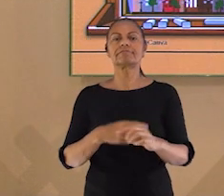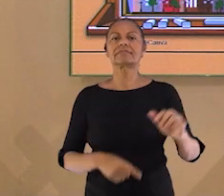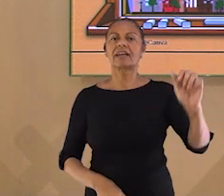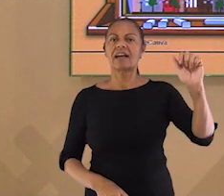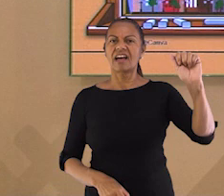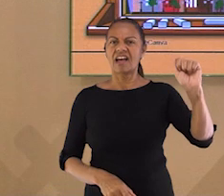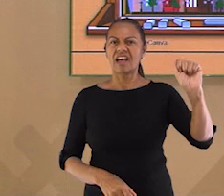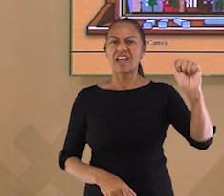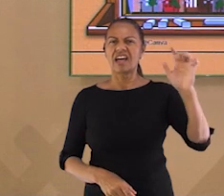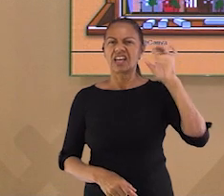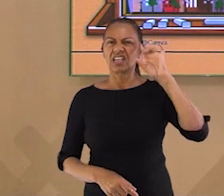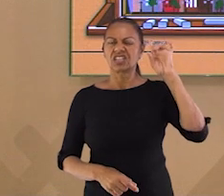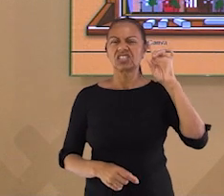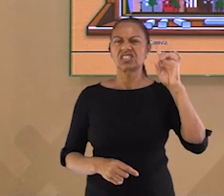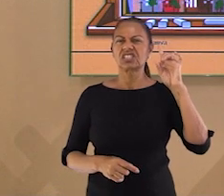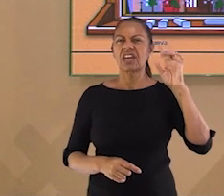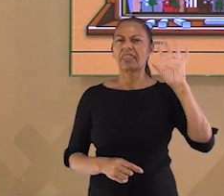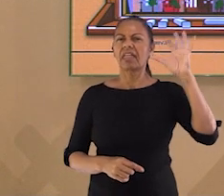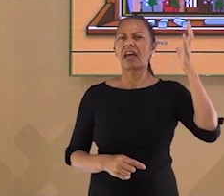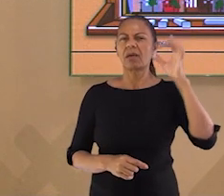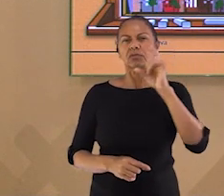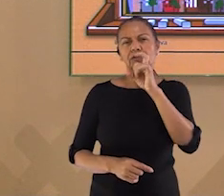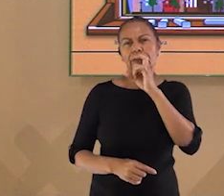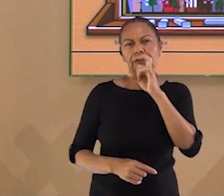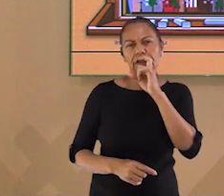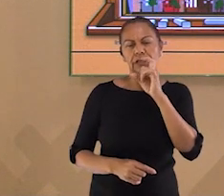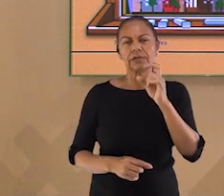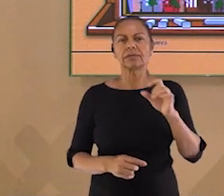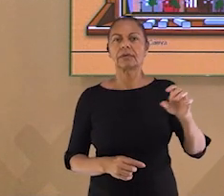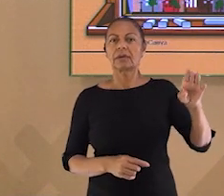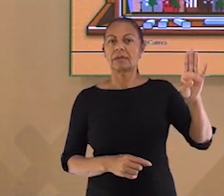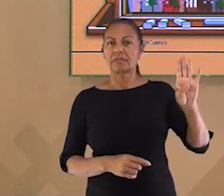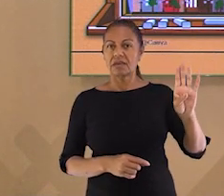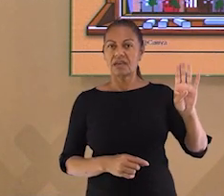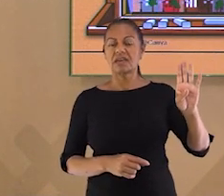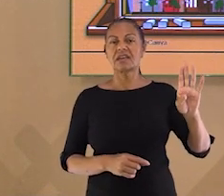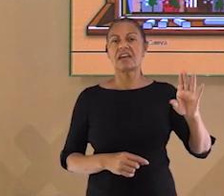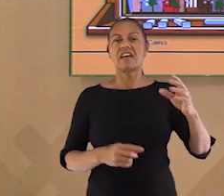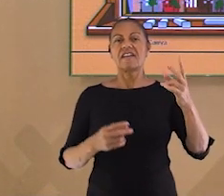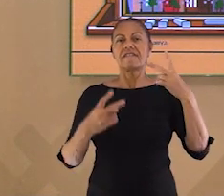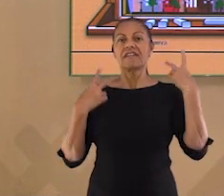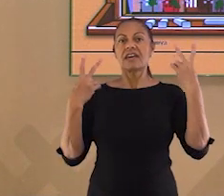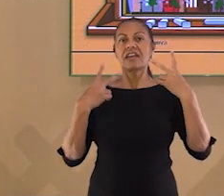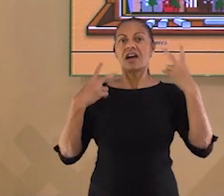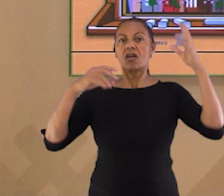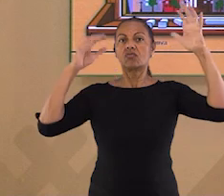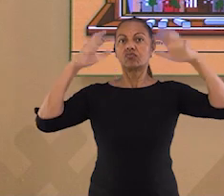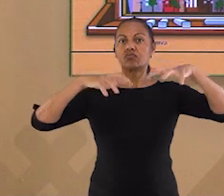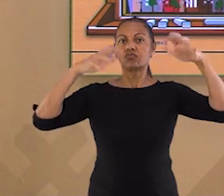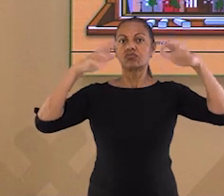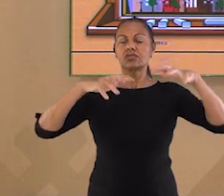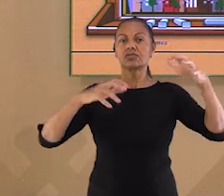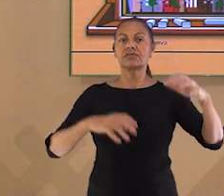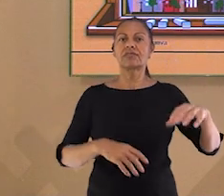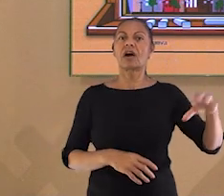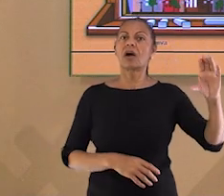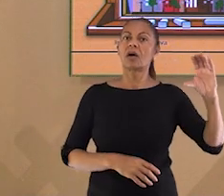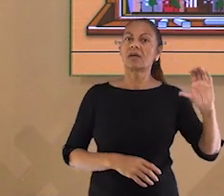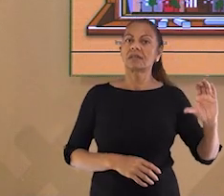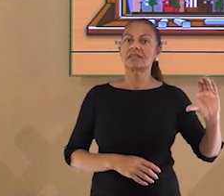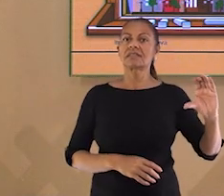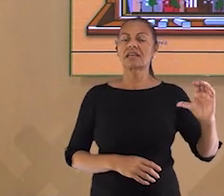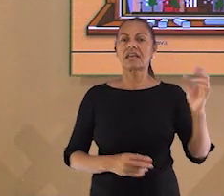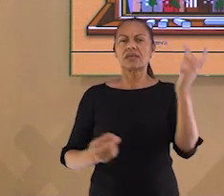dias mais frios. Letra B, a formação de chuvas de verão. Ou letra C, registro de